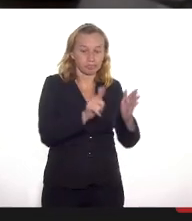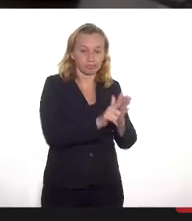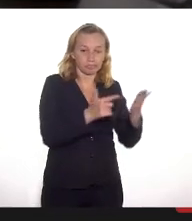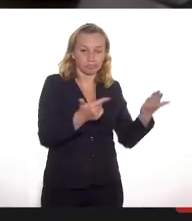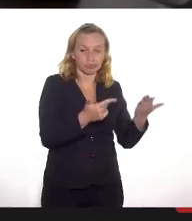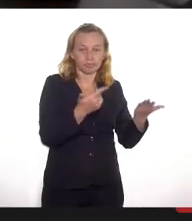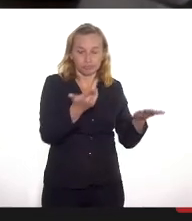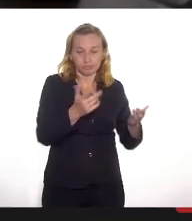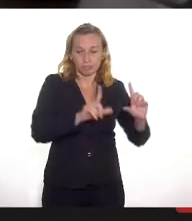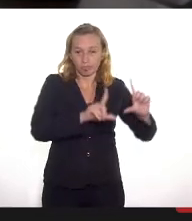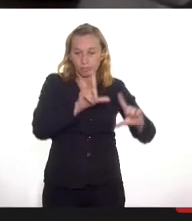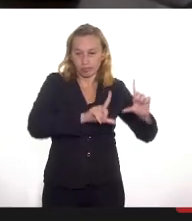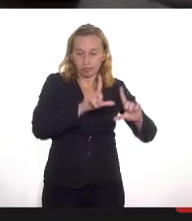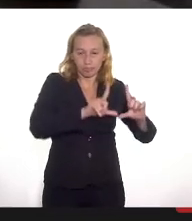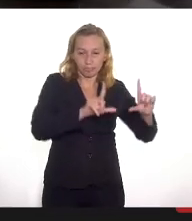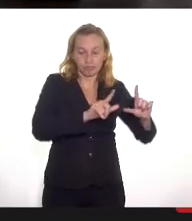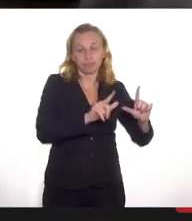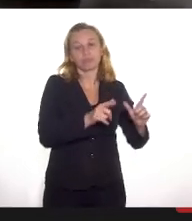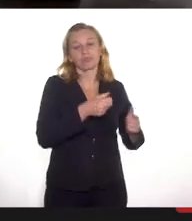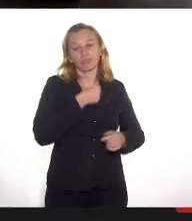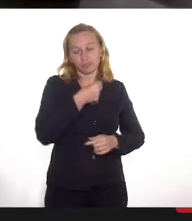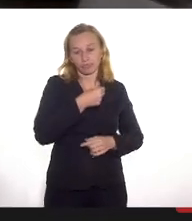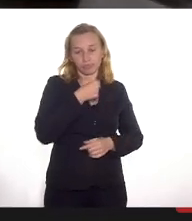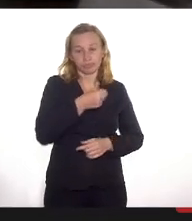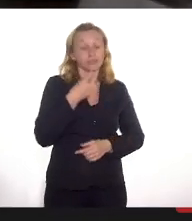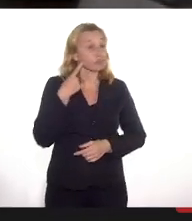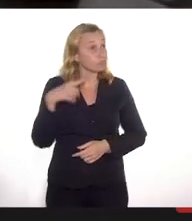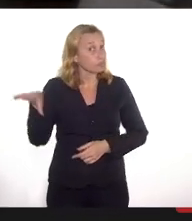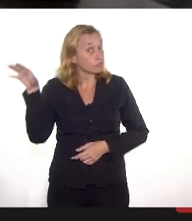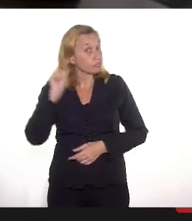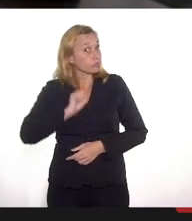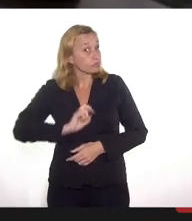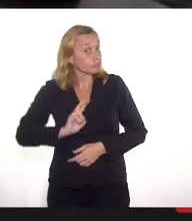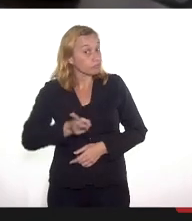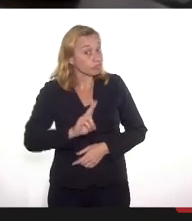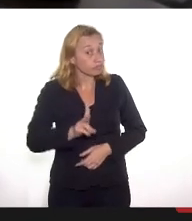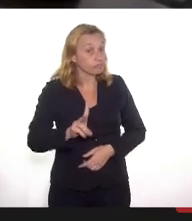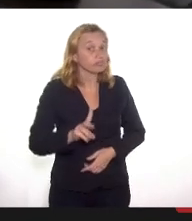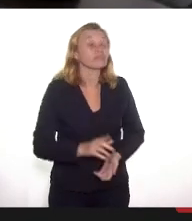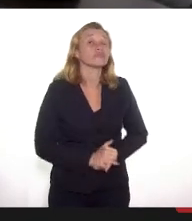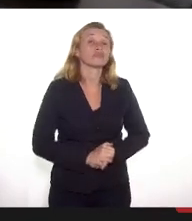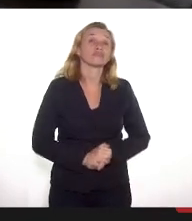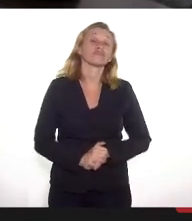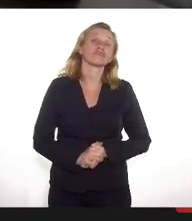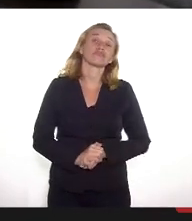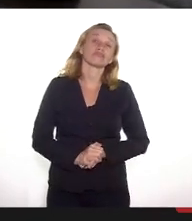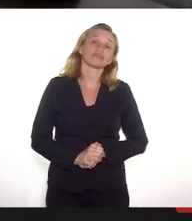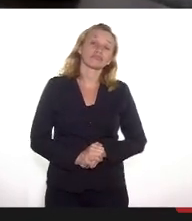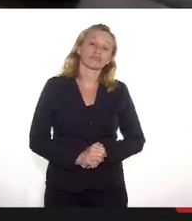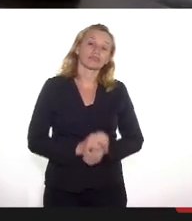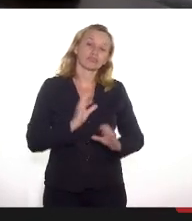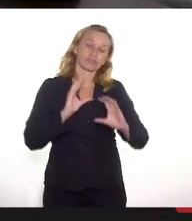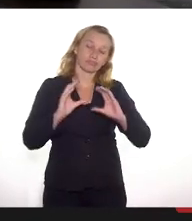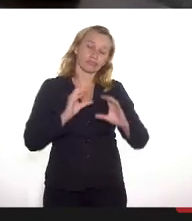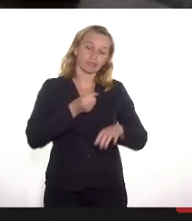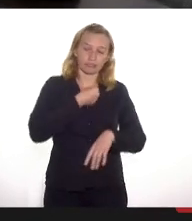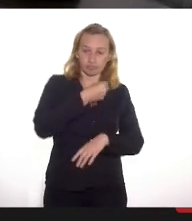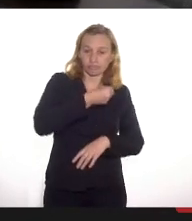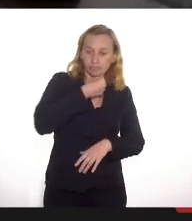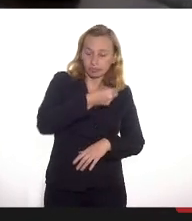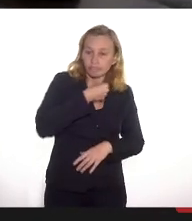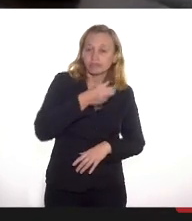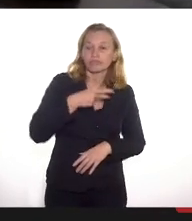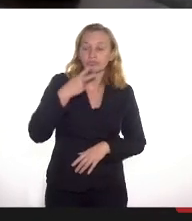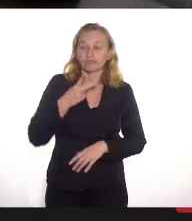programa jornalístico a gente ouvir sempre Neves a brincadeira está lá na